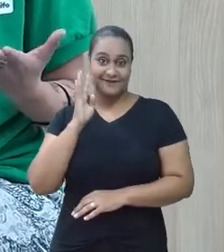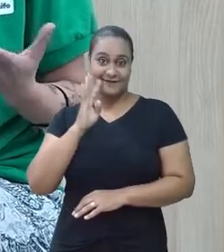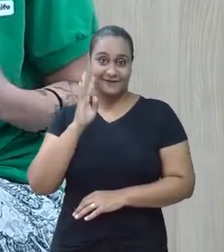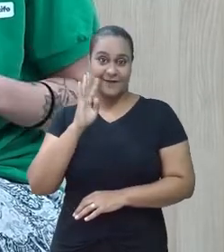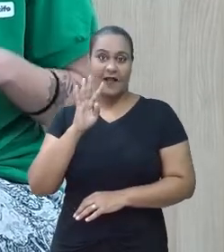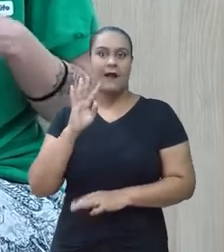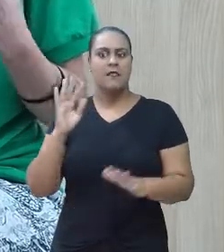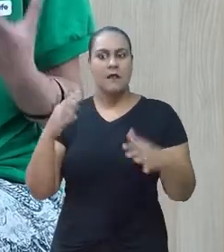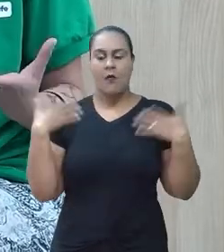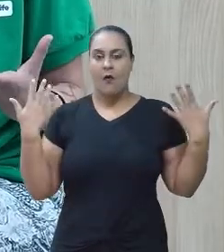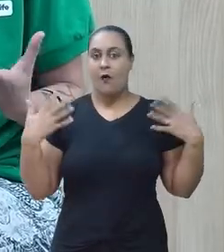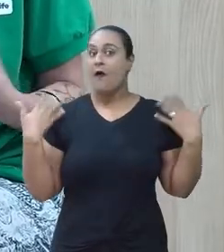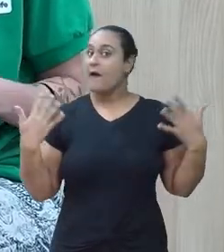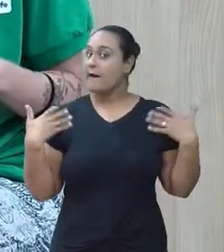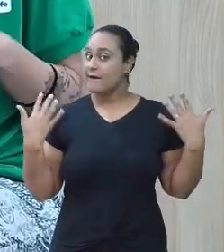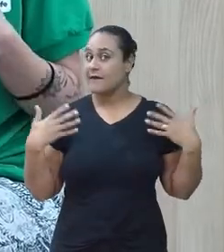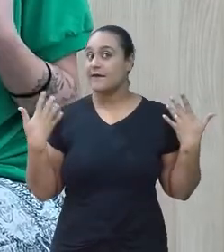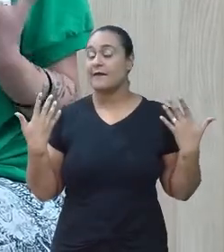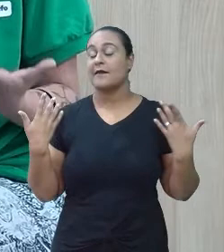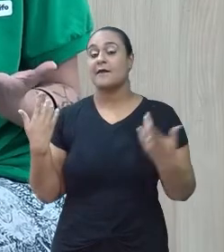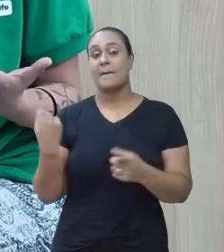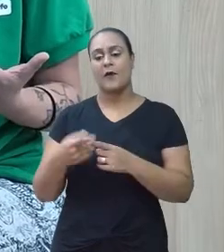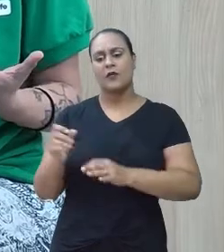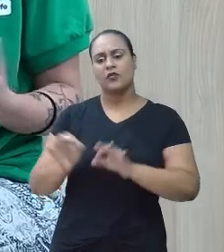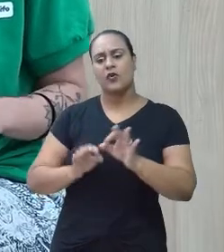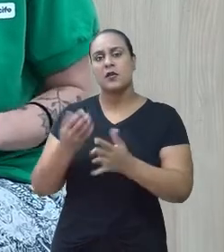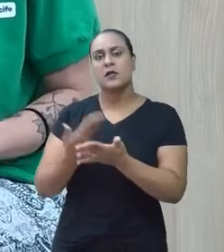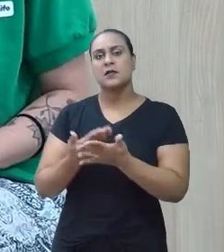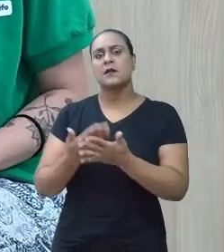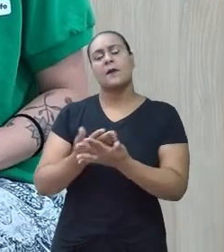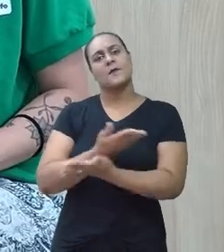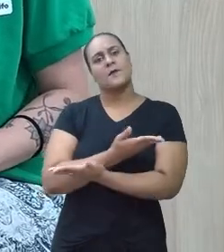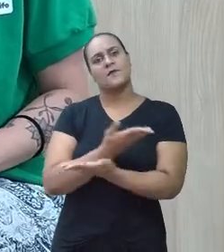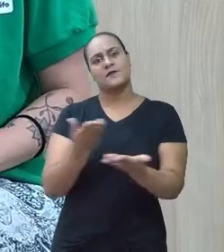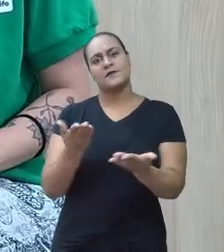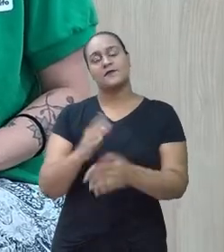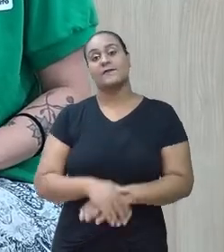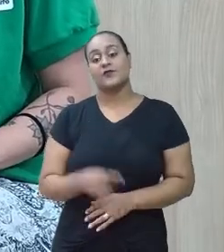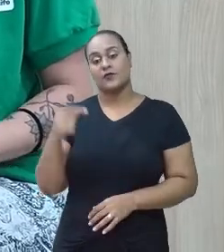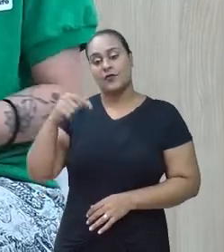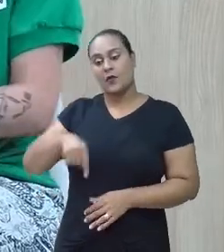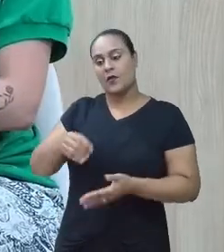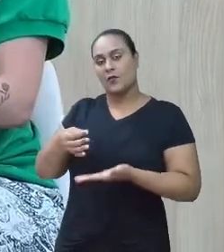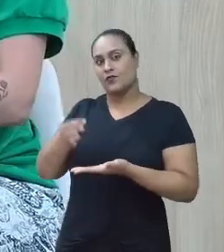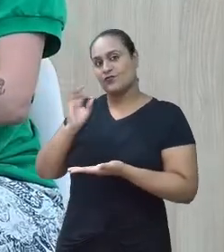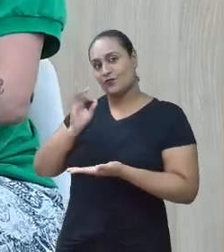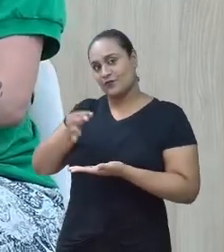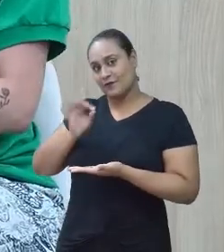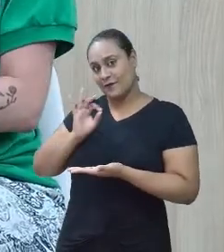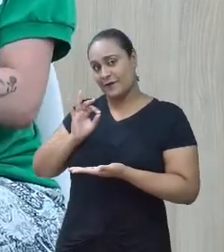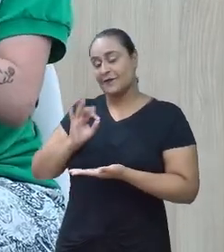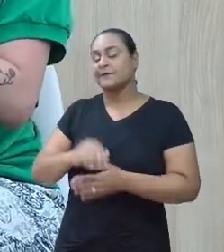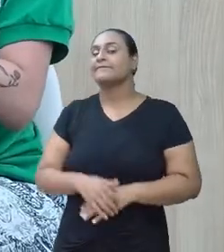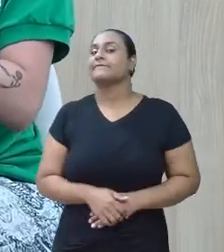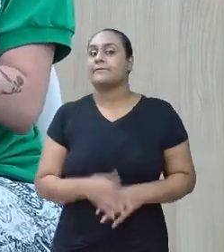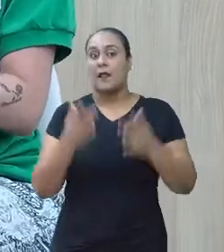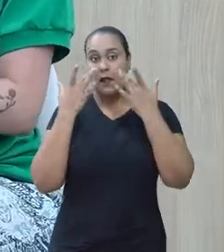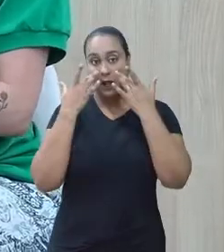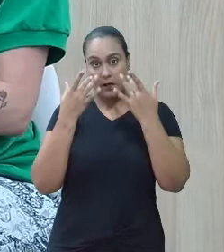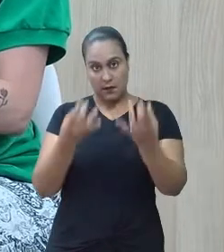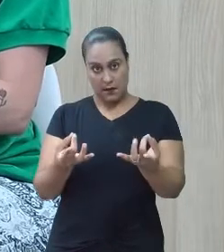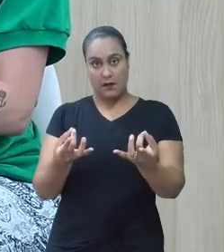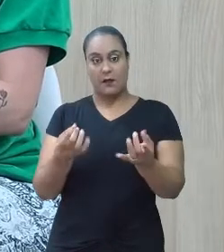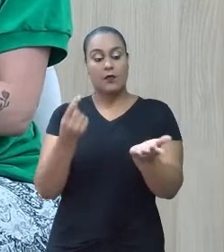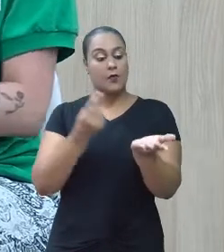muito entusiasmo que a gente está aqui levando essa aula para vocês. Eu já estou aqui, ó, com meu cafezinho e atenta aqui